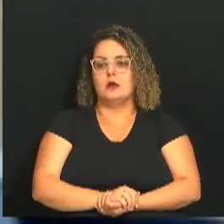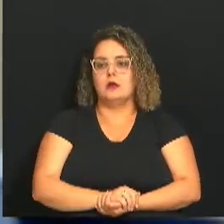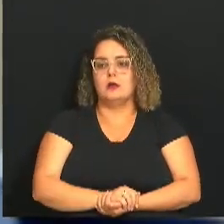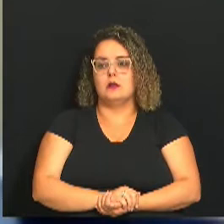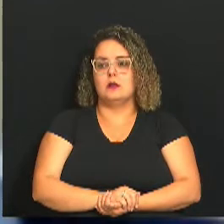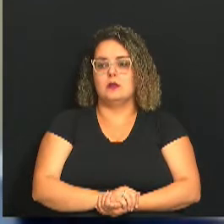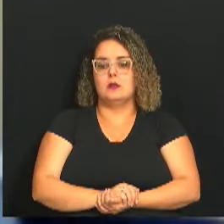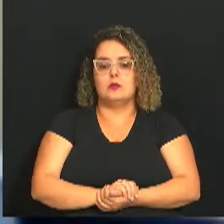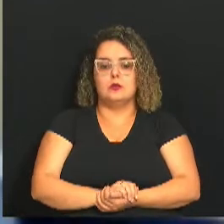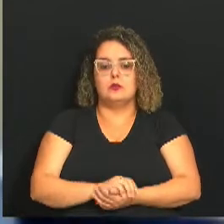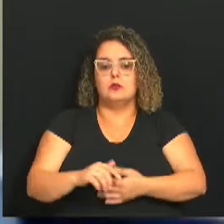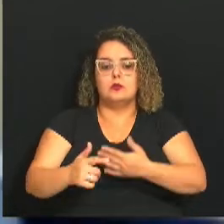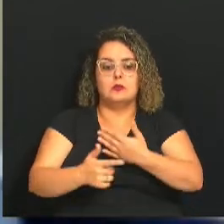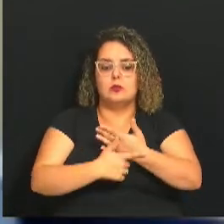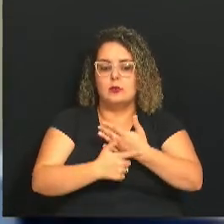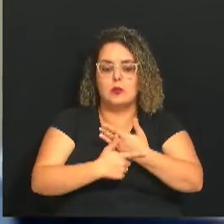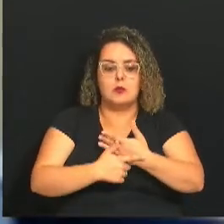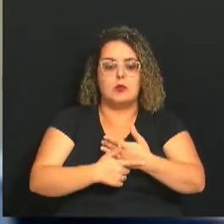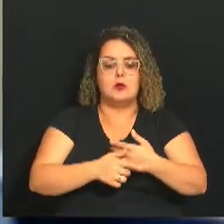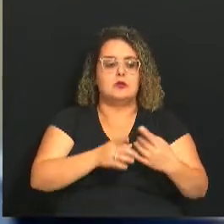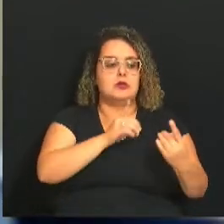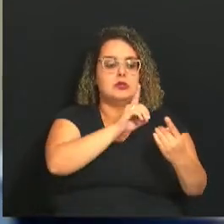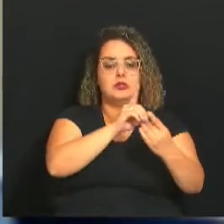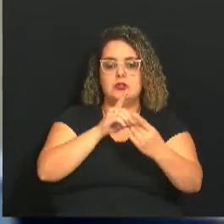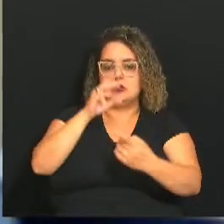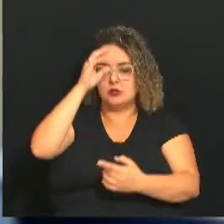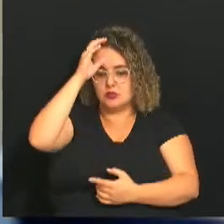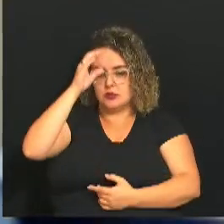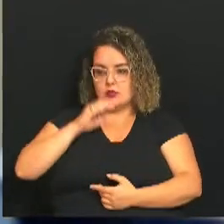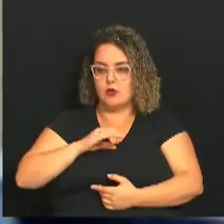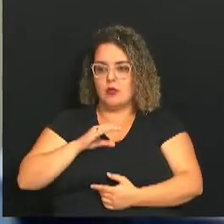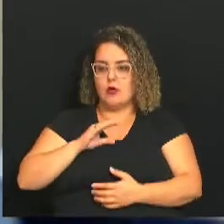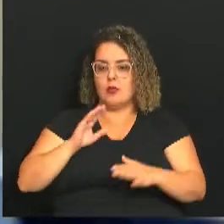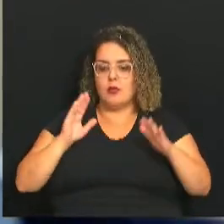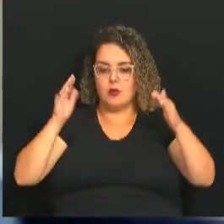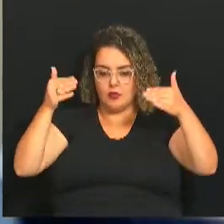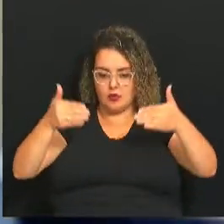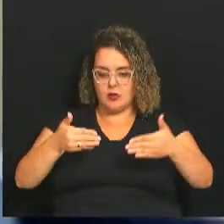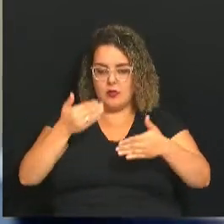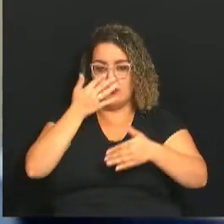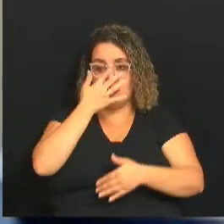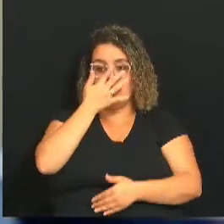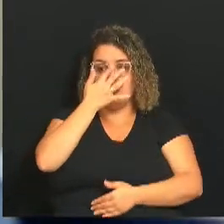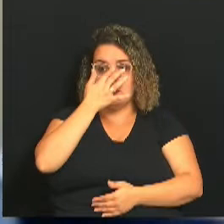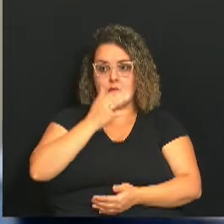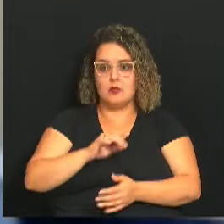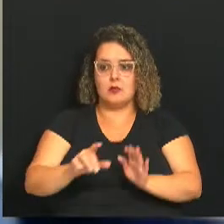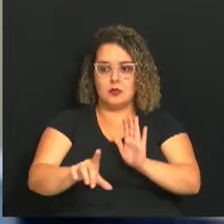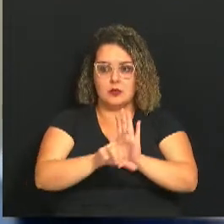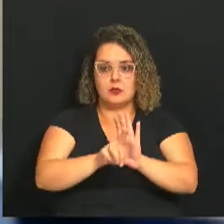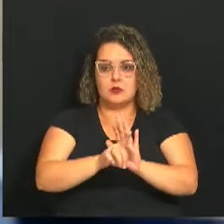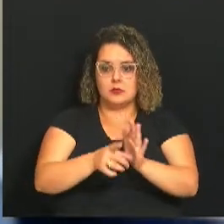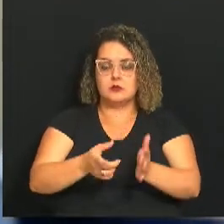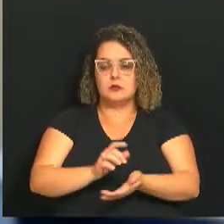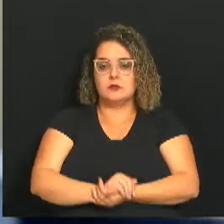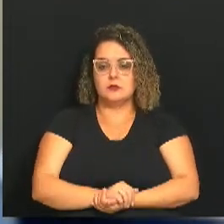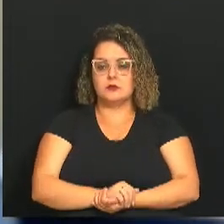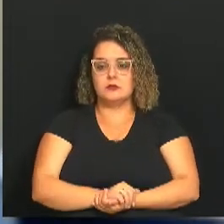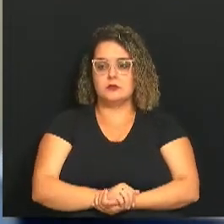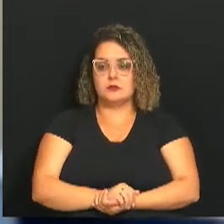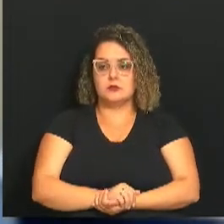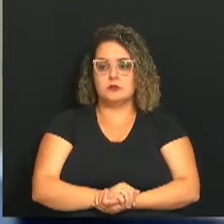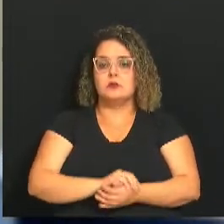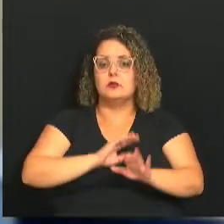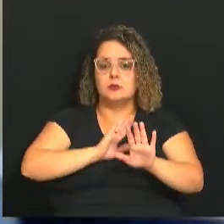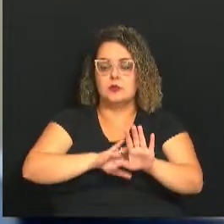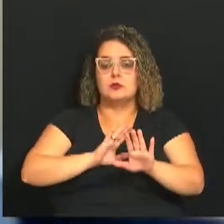de atender a população e se focar somente nas leis, né? Então, é uma atitude muito